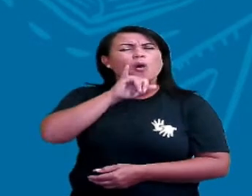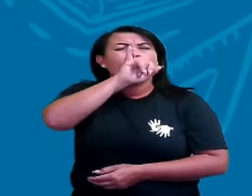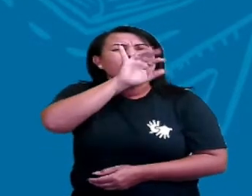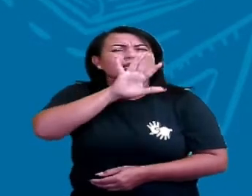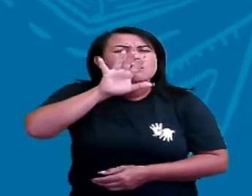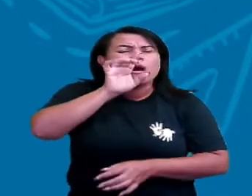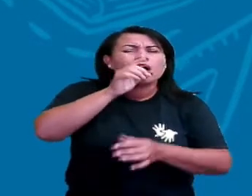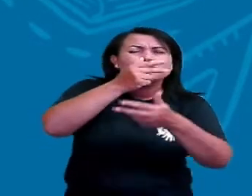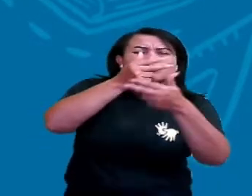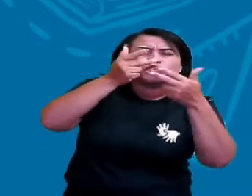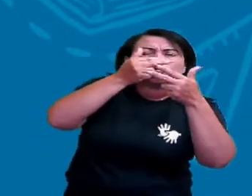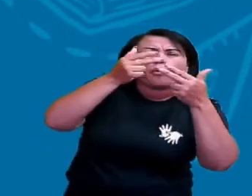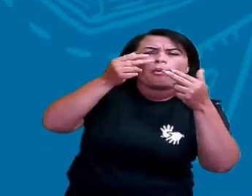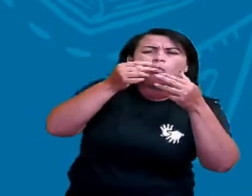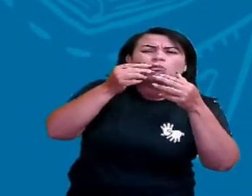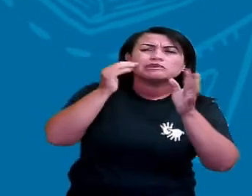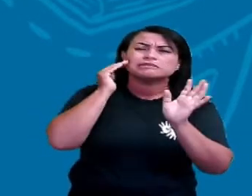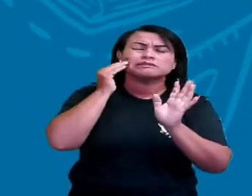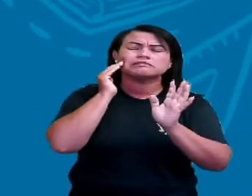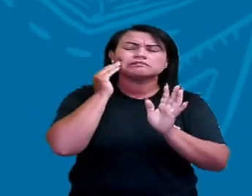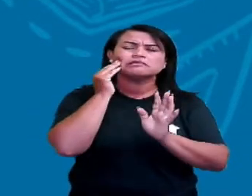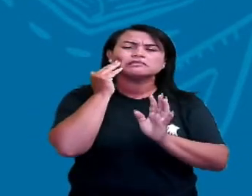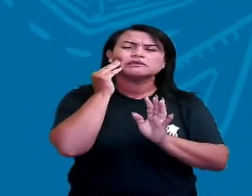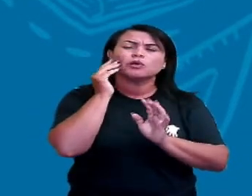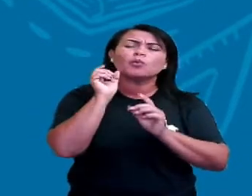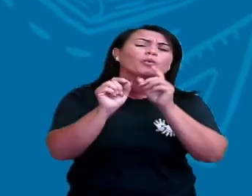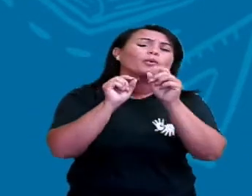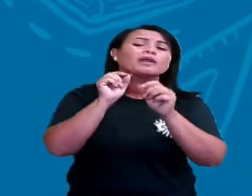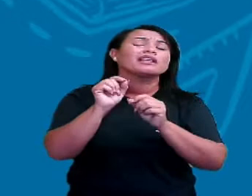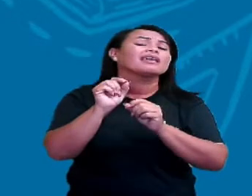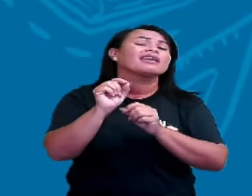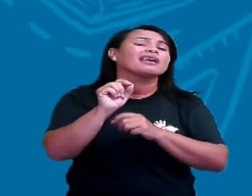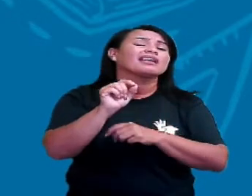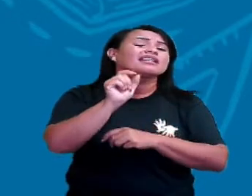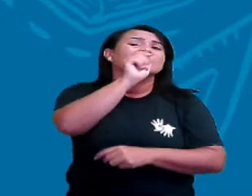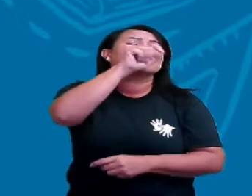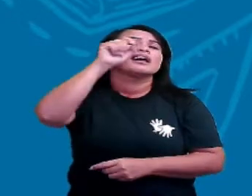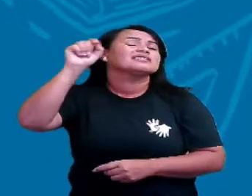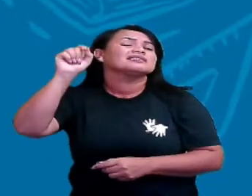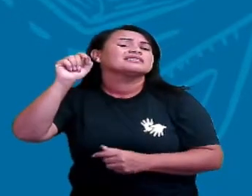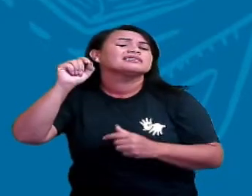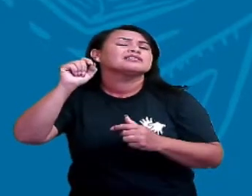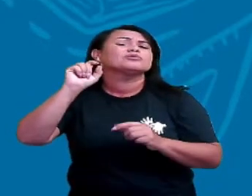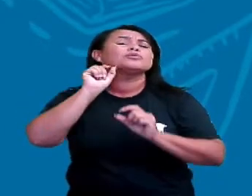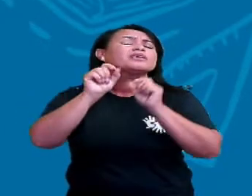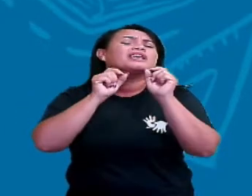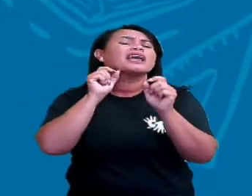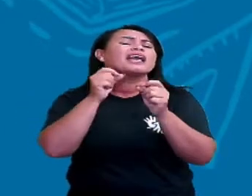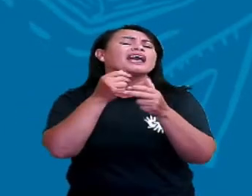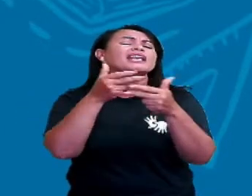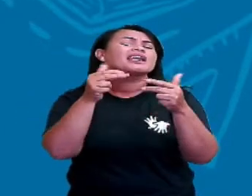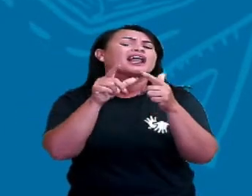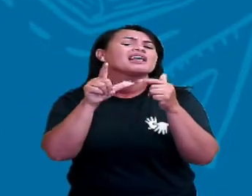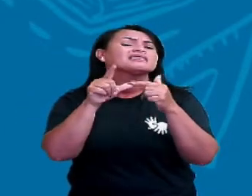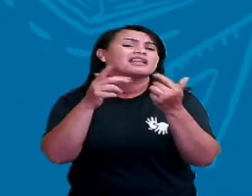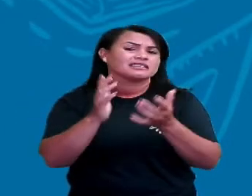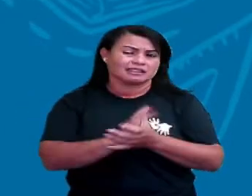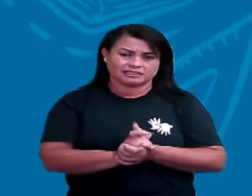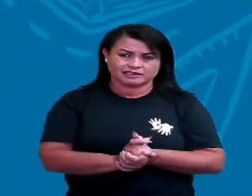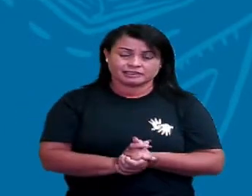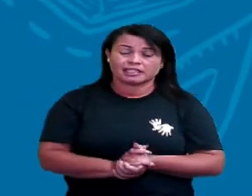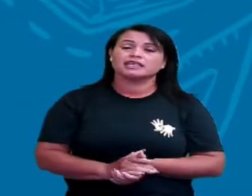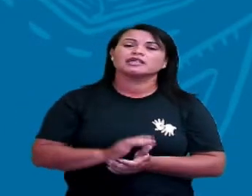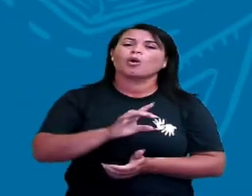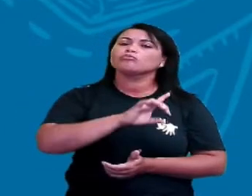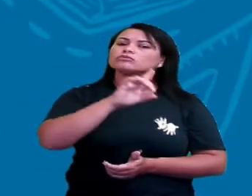conseguia compreender o que é que estava escrito ali, o que é que aquelas coisas elas representavam. Um dia, Joãozinho